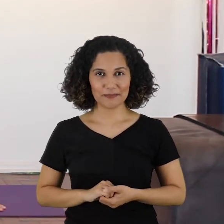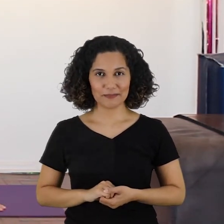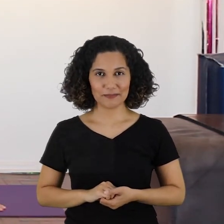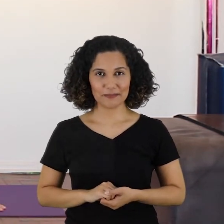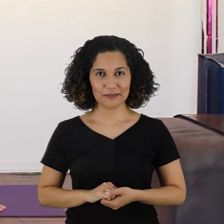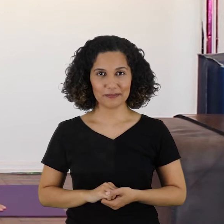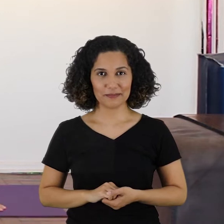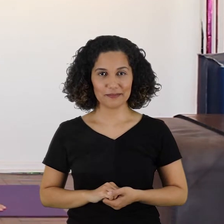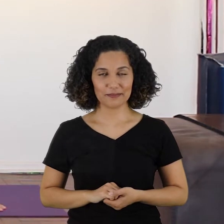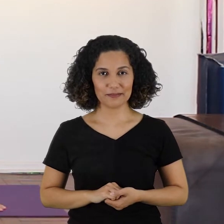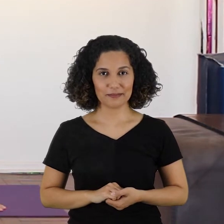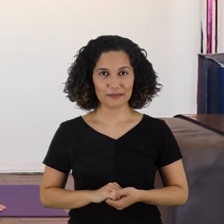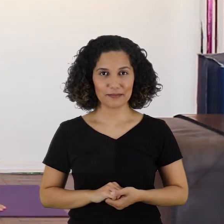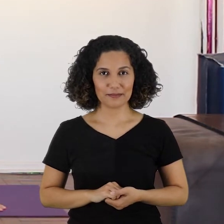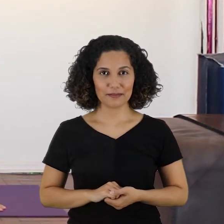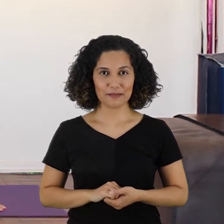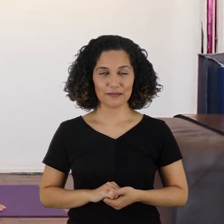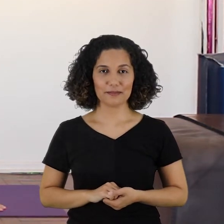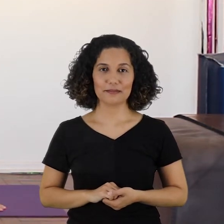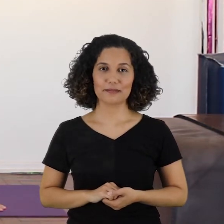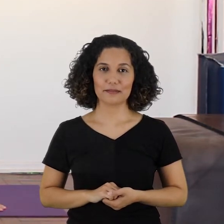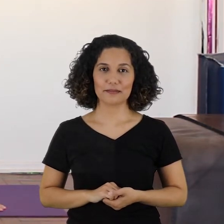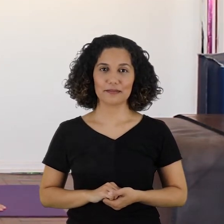Patrocínio Unimed Natal.